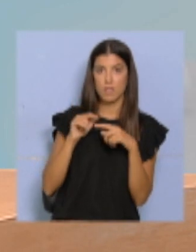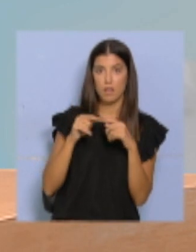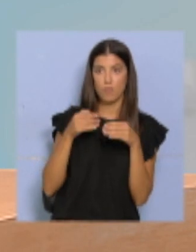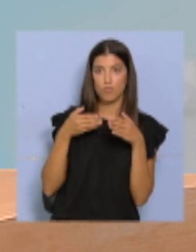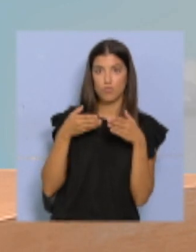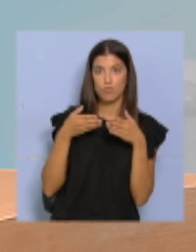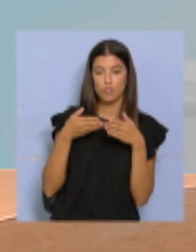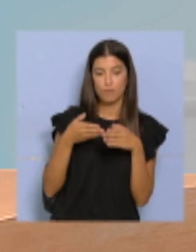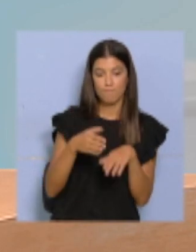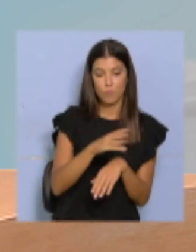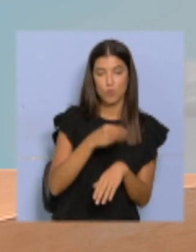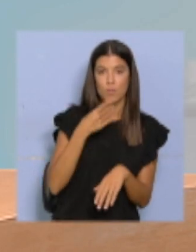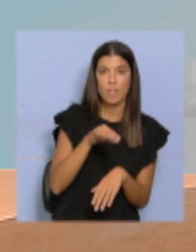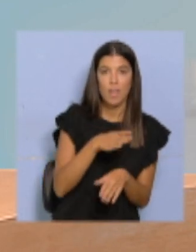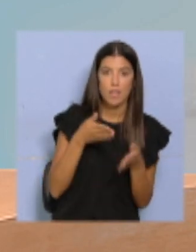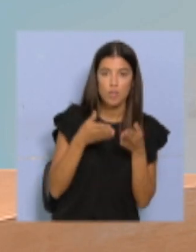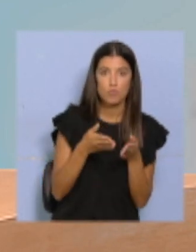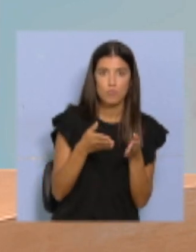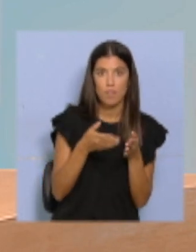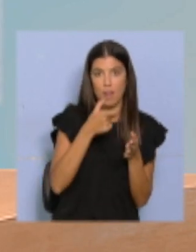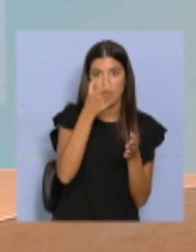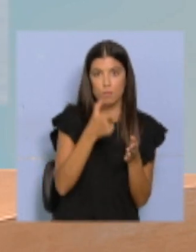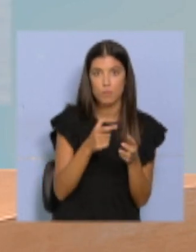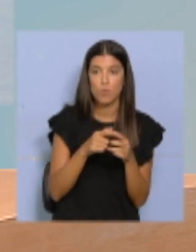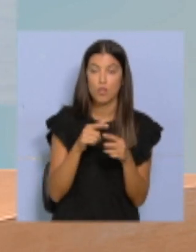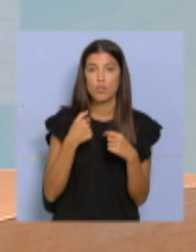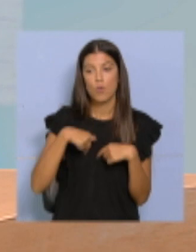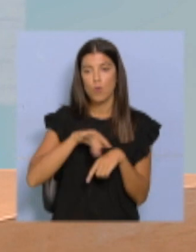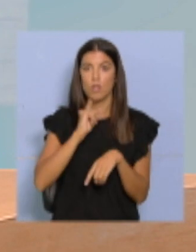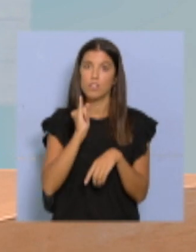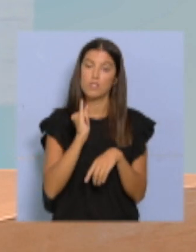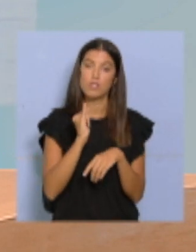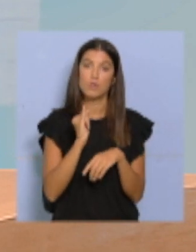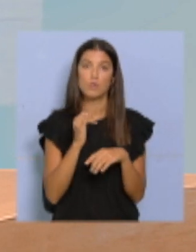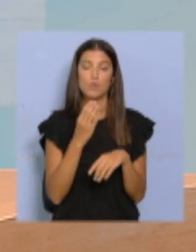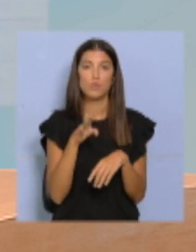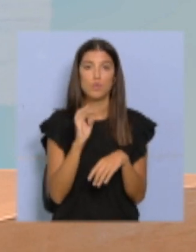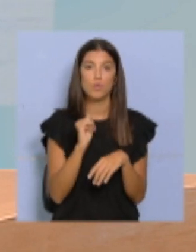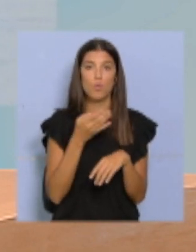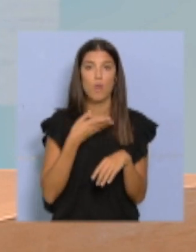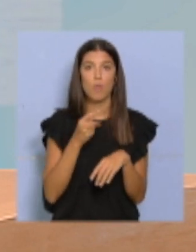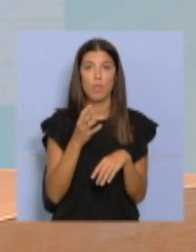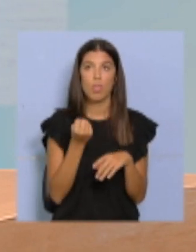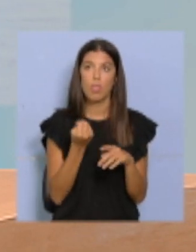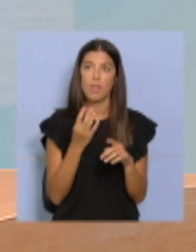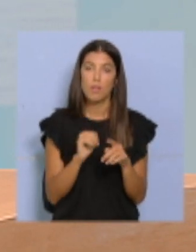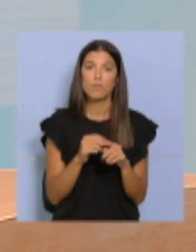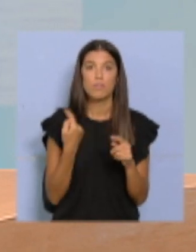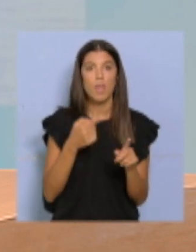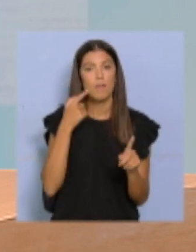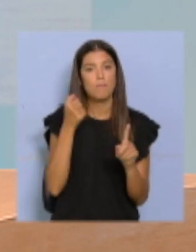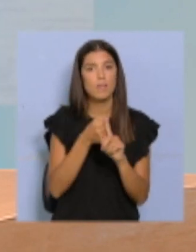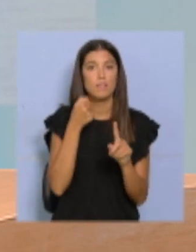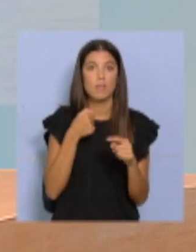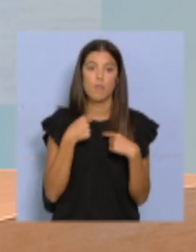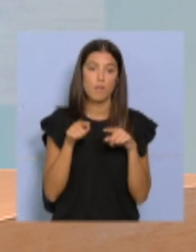Instituto São João de Deus tem precisamente essa missão, deparamos-nos com isso todos